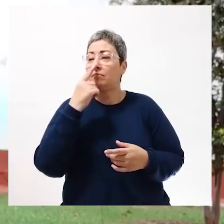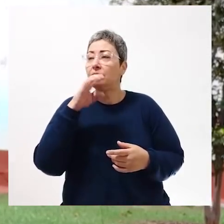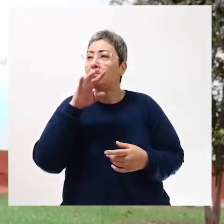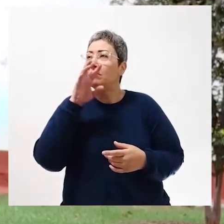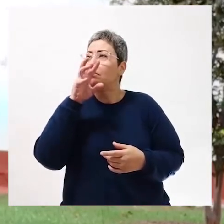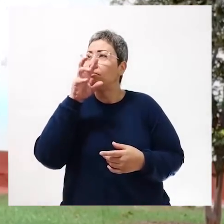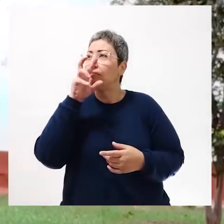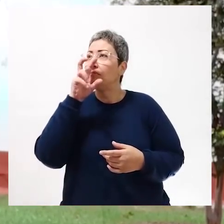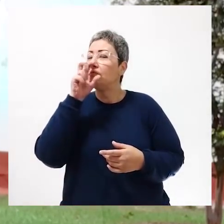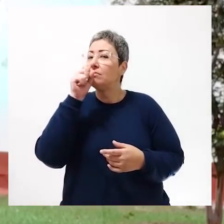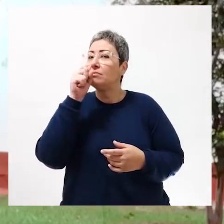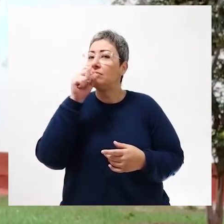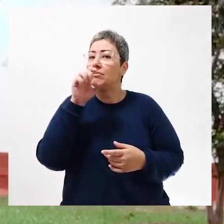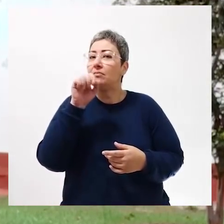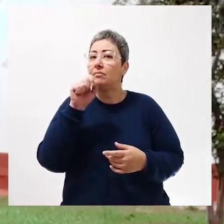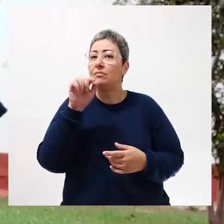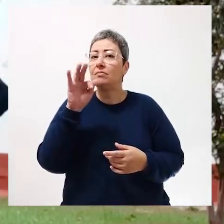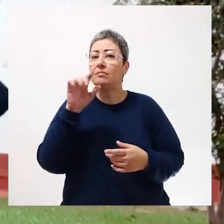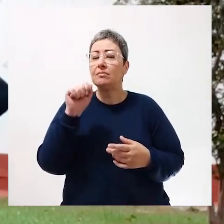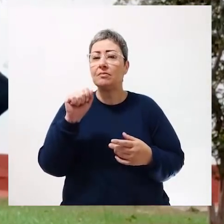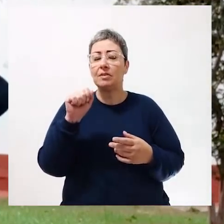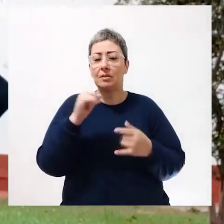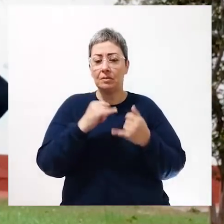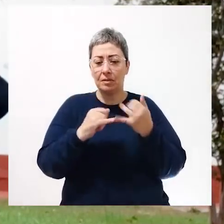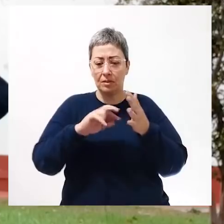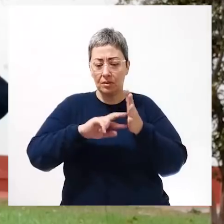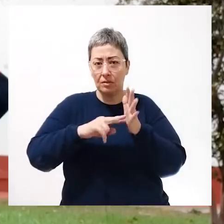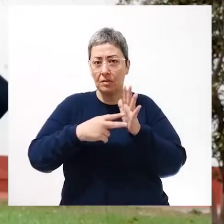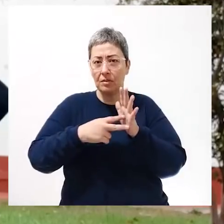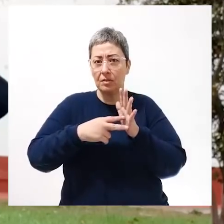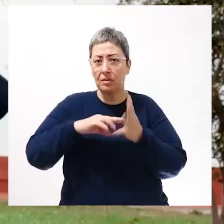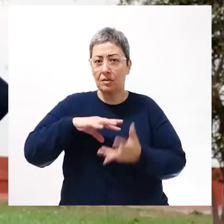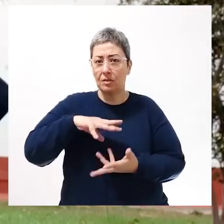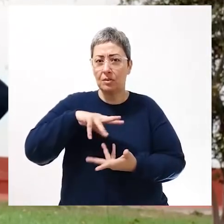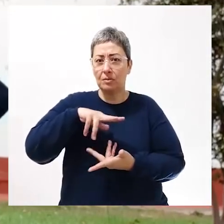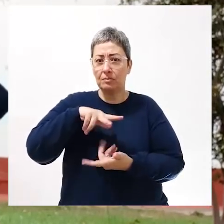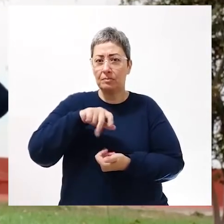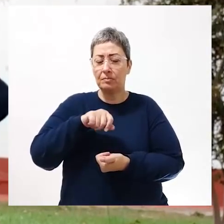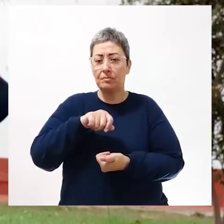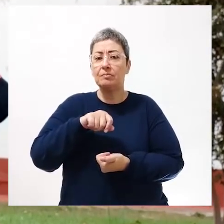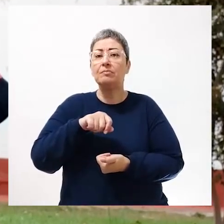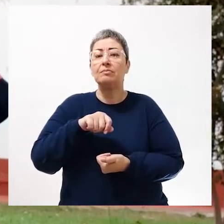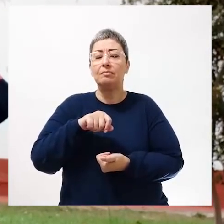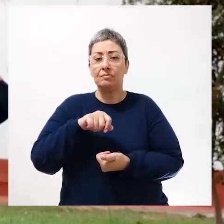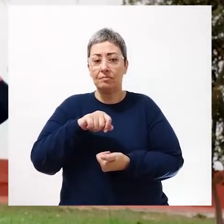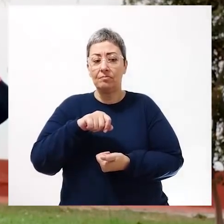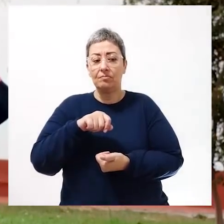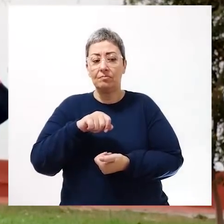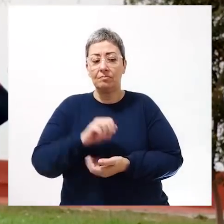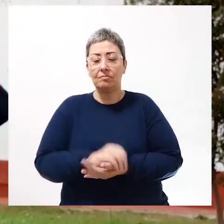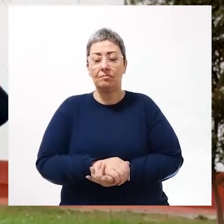Pelo olfato, damos sentido ao mundo.